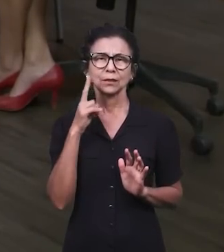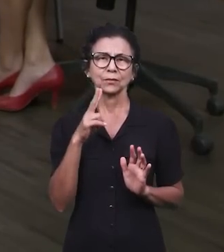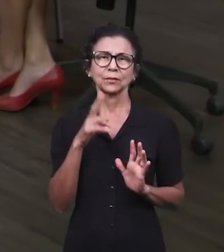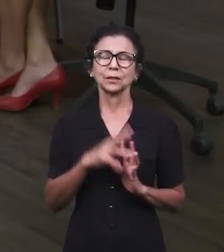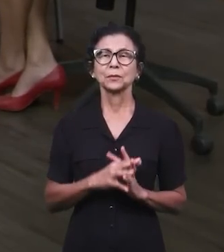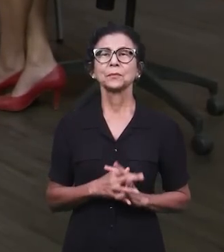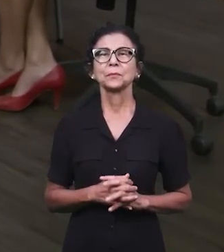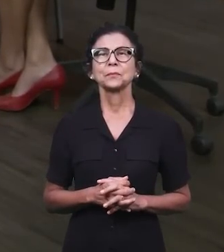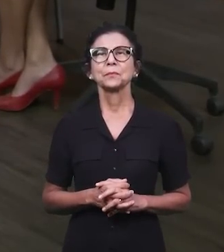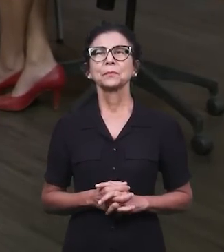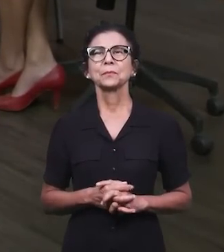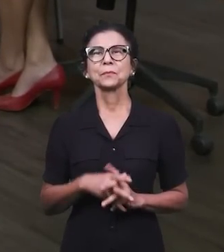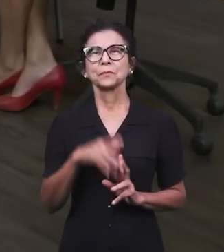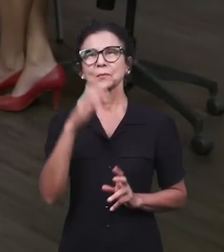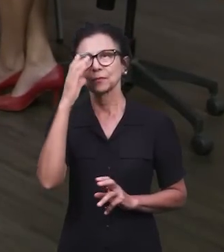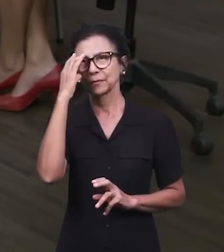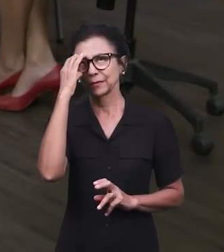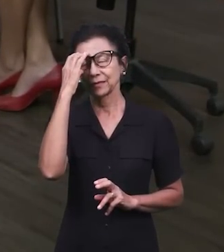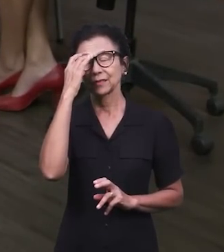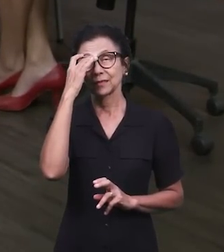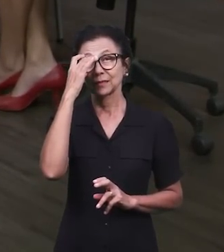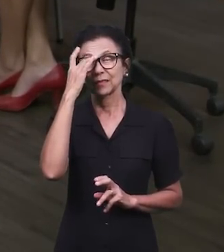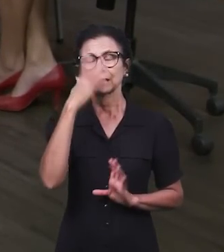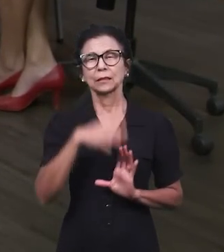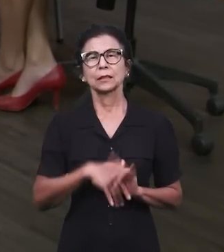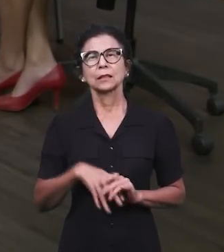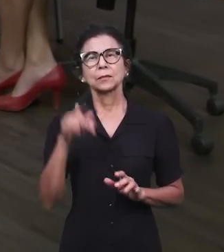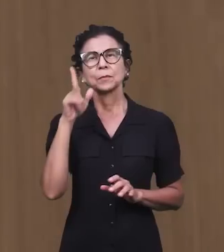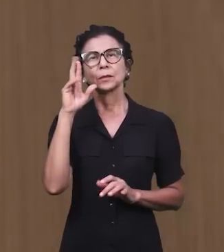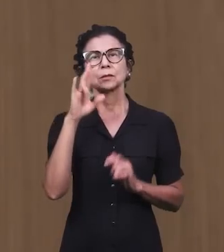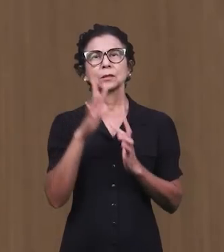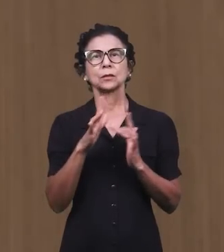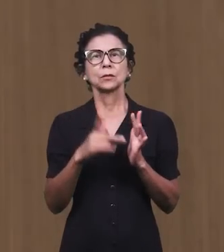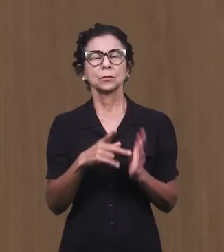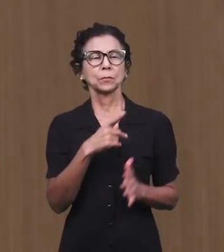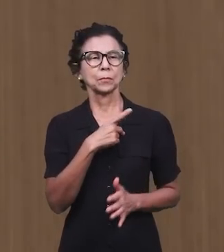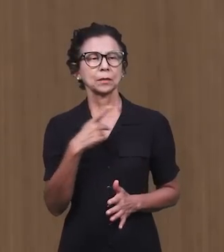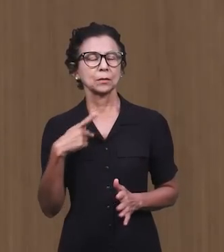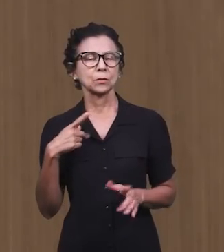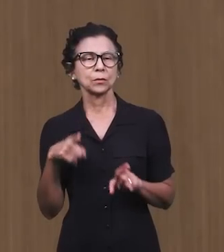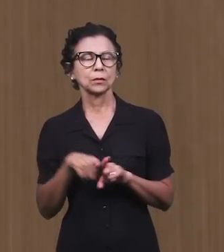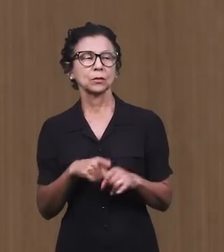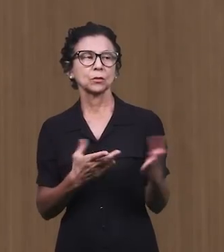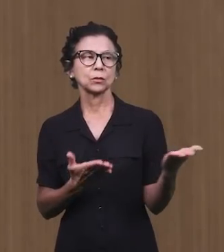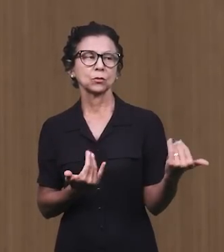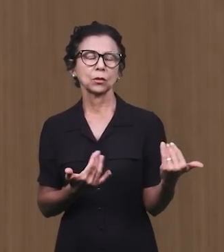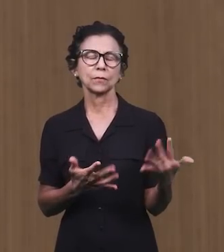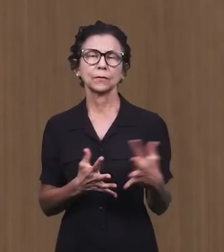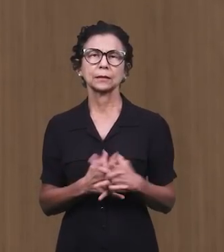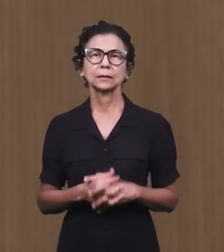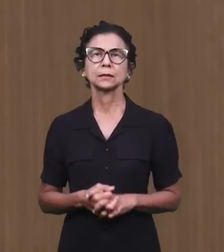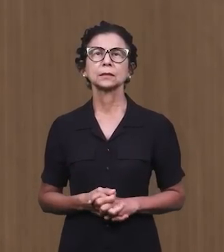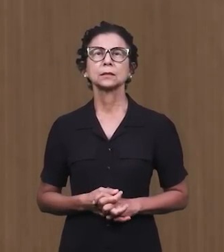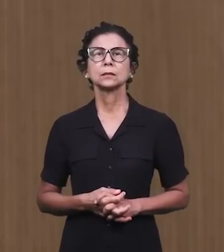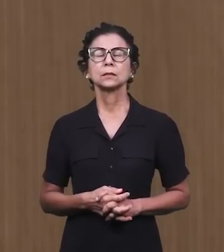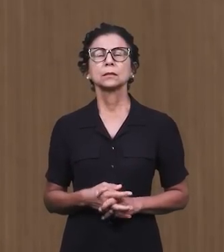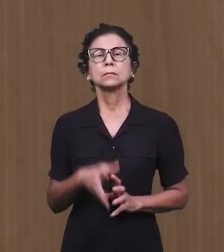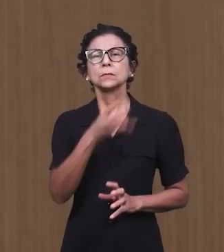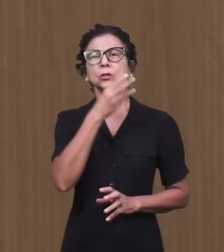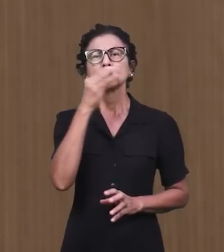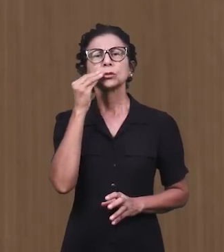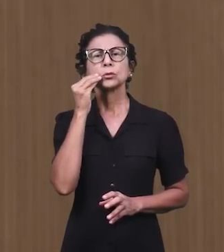vai fazer a pergunta dela. Pai, Senhor pastores, Pai, Senhor jovens, a minha pergunta é, por que nós devemos